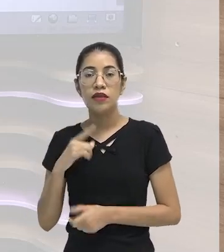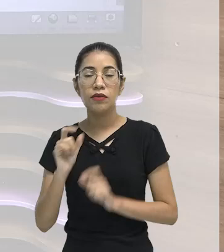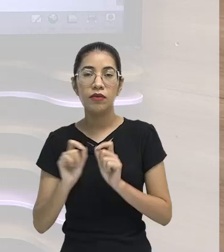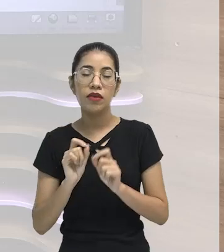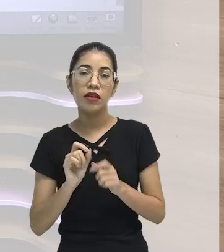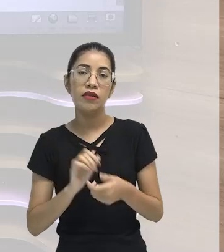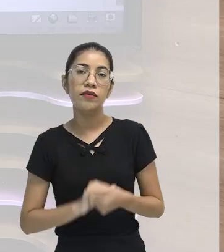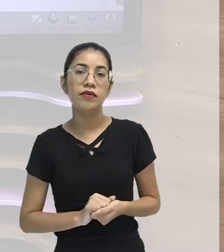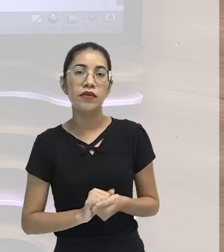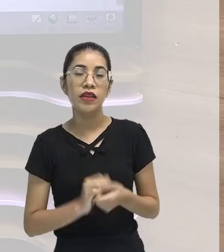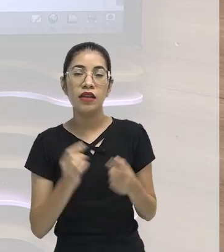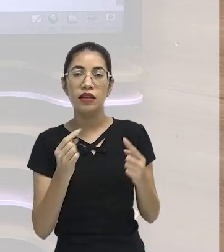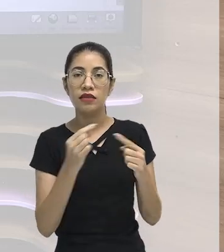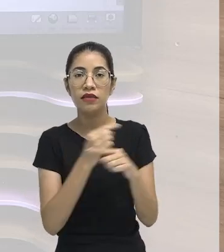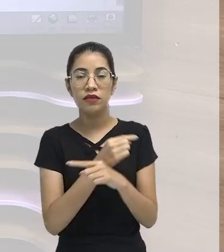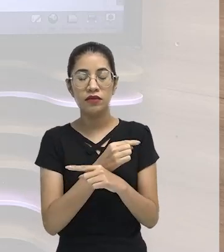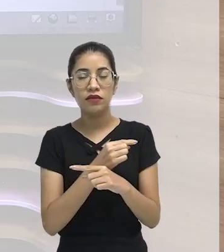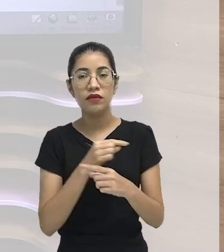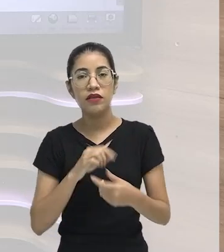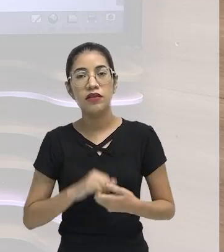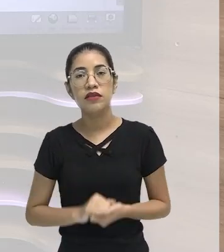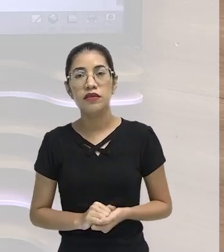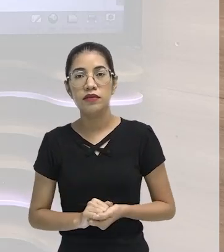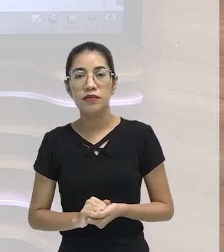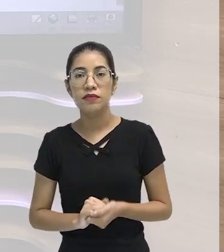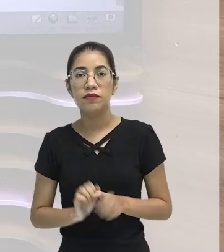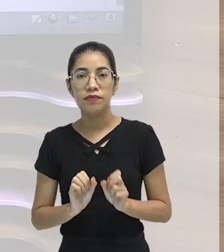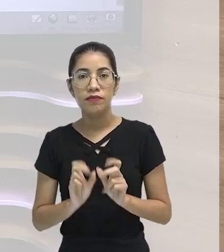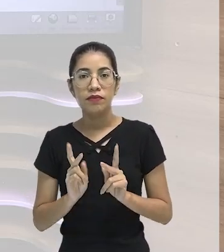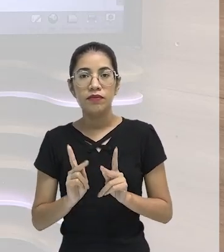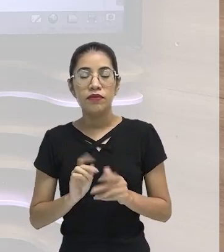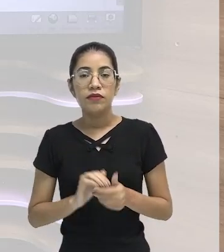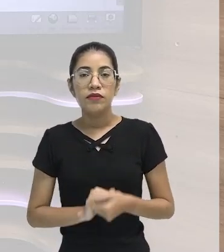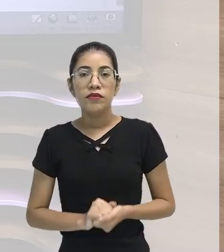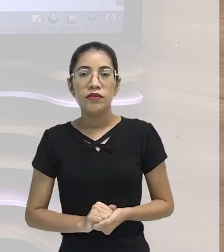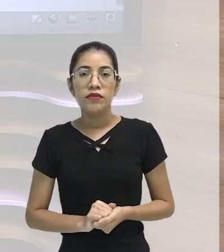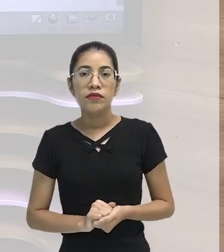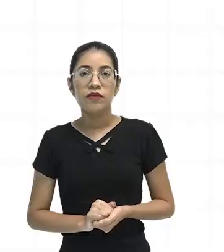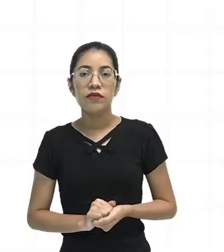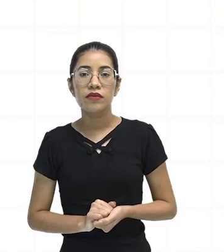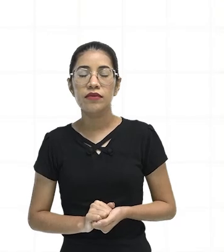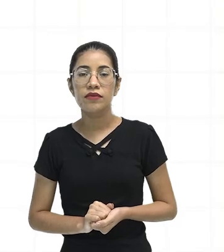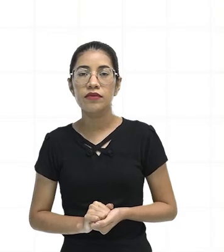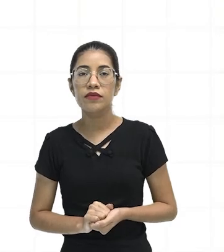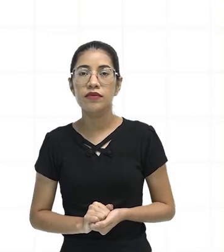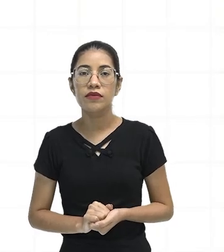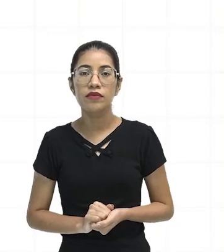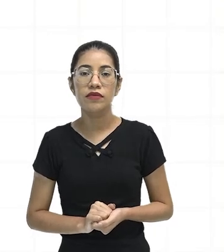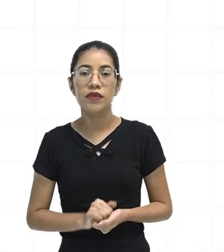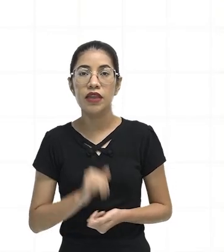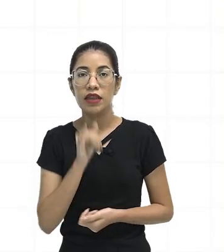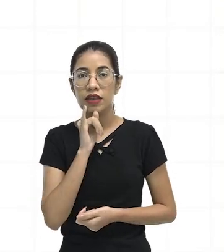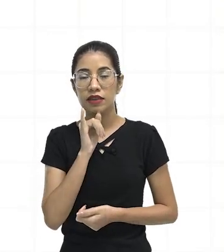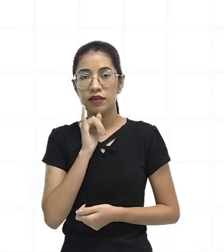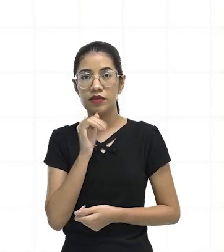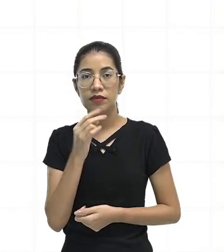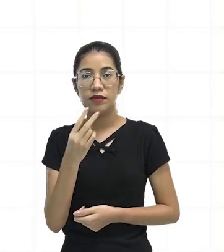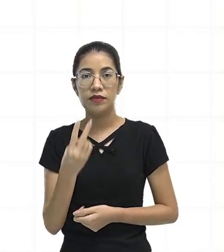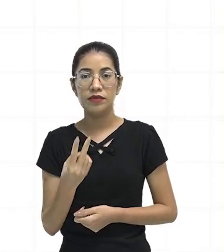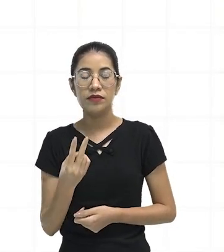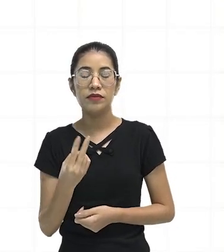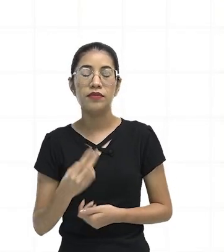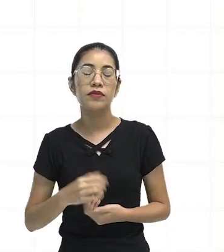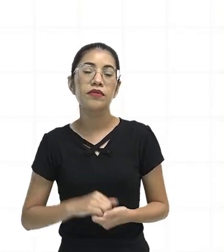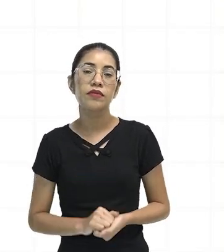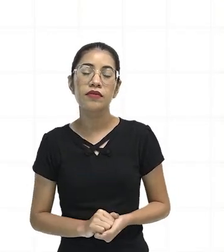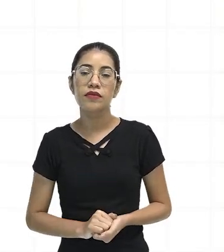2 grandezas inversamente proporcionais. Belezinha? Vamos para o próximo exemplo, olha só. Exemplo 2